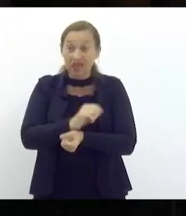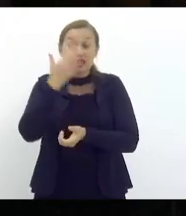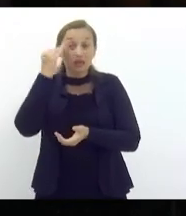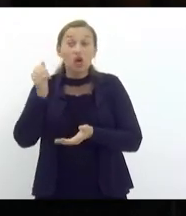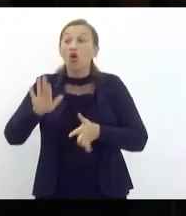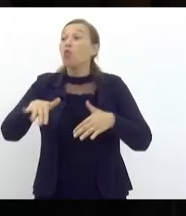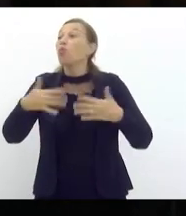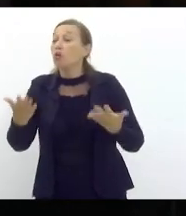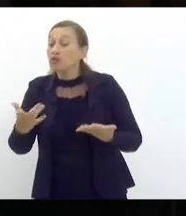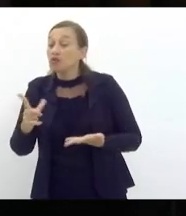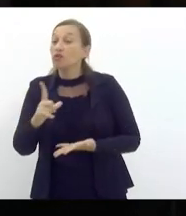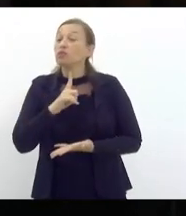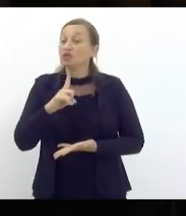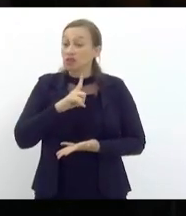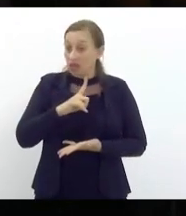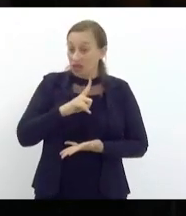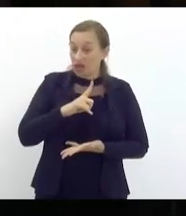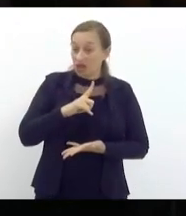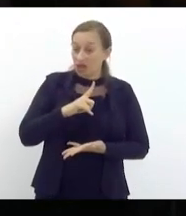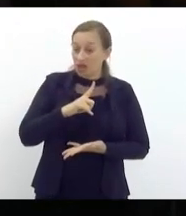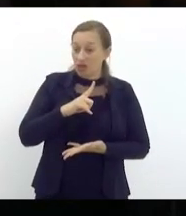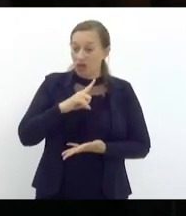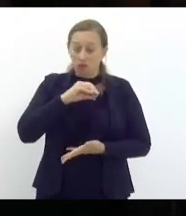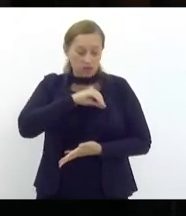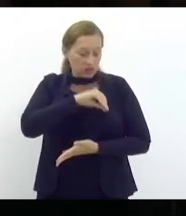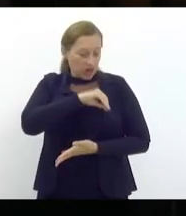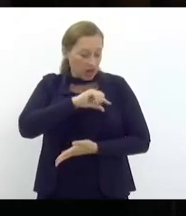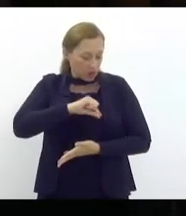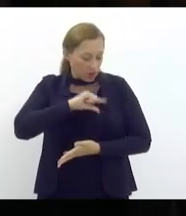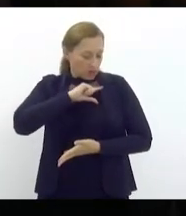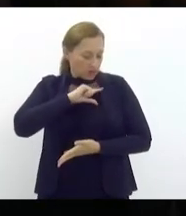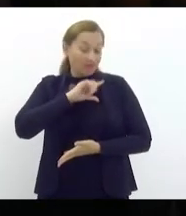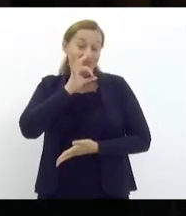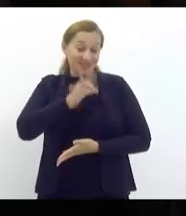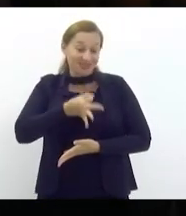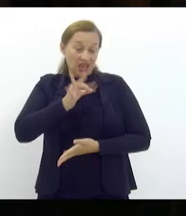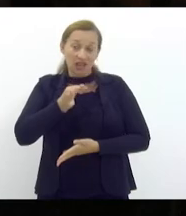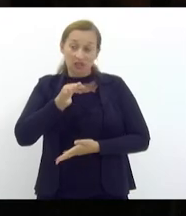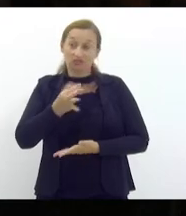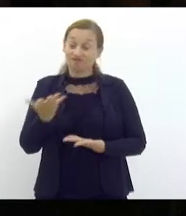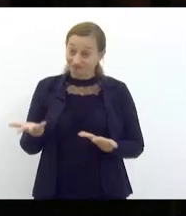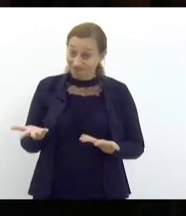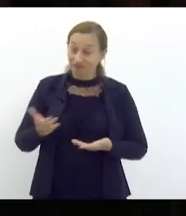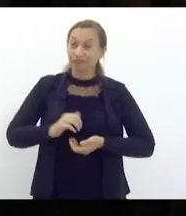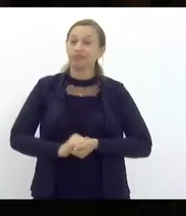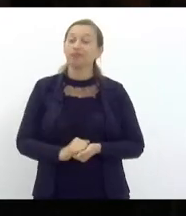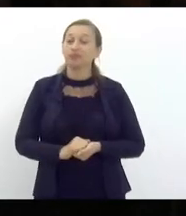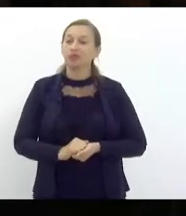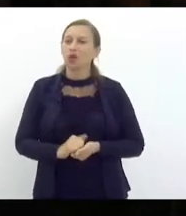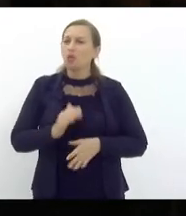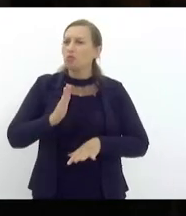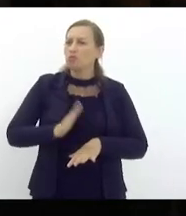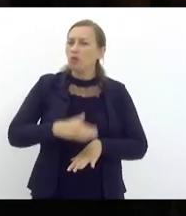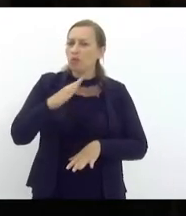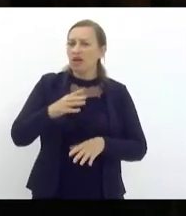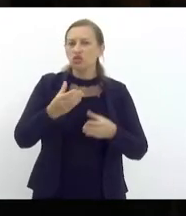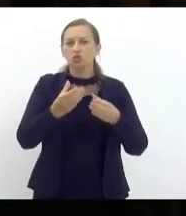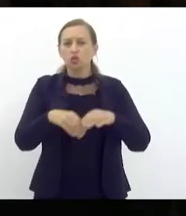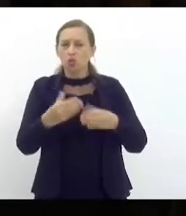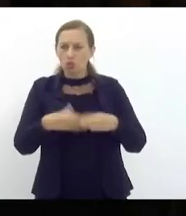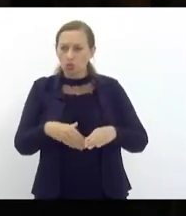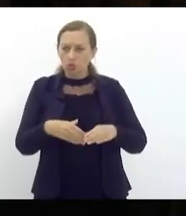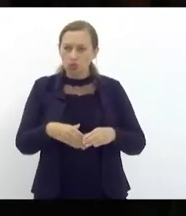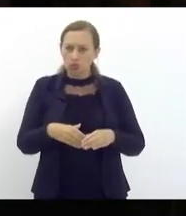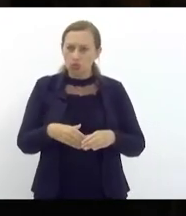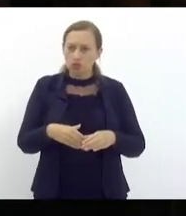vão ter um calendário e tendo a ideia de que dia receberam de fato os seus salários porque nem isso eles têm por mais concurso para